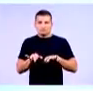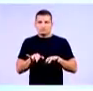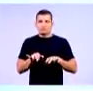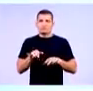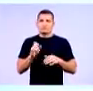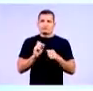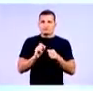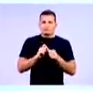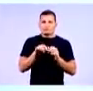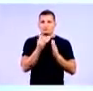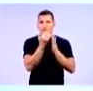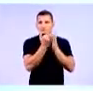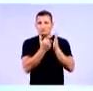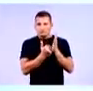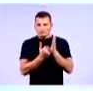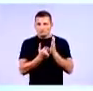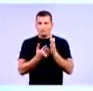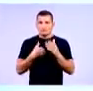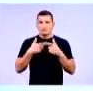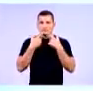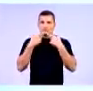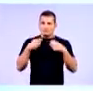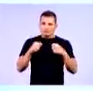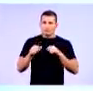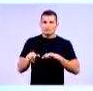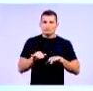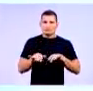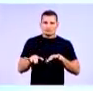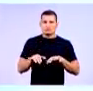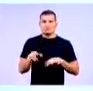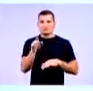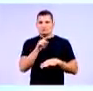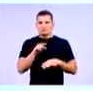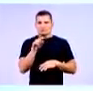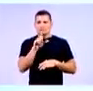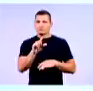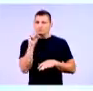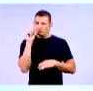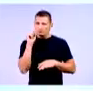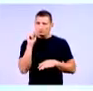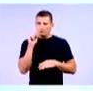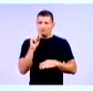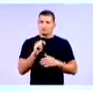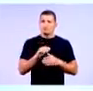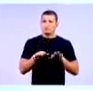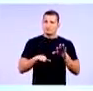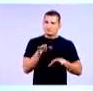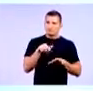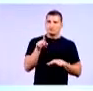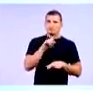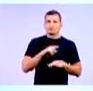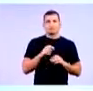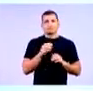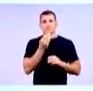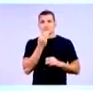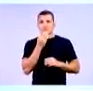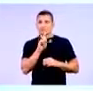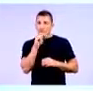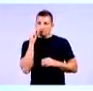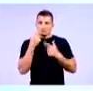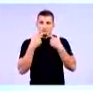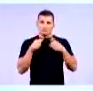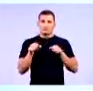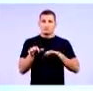faço, programo na minha linguagem, na linguagem de programação que vocês, né, dependendo, né, se vocês tiverem a oportunidade de escolher a linguagem de programação, melhor